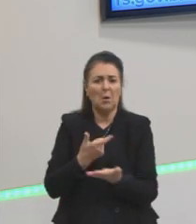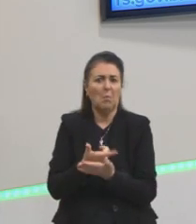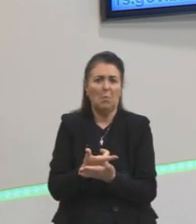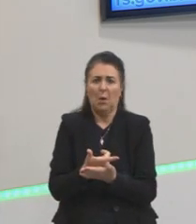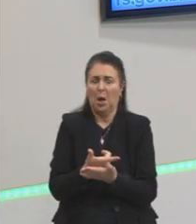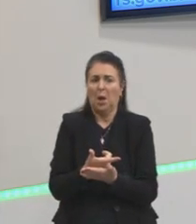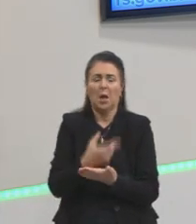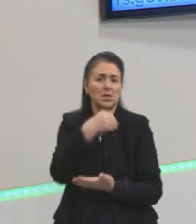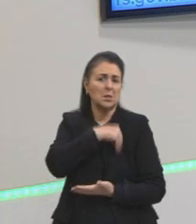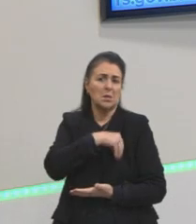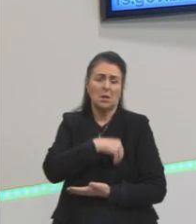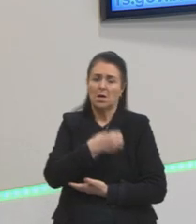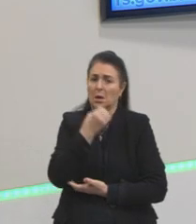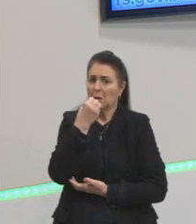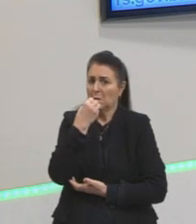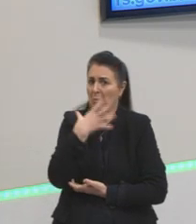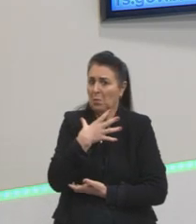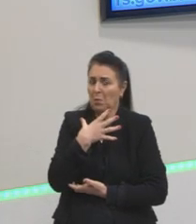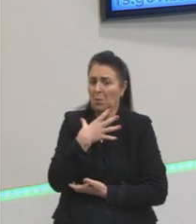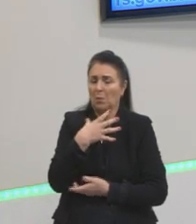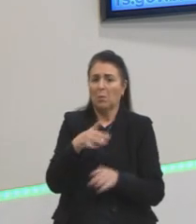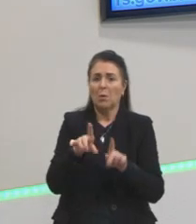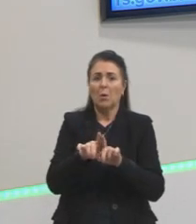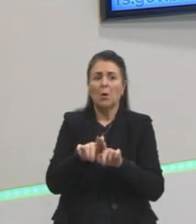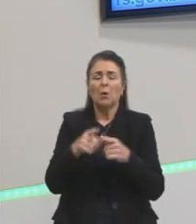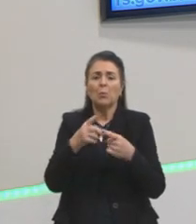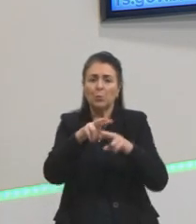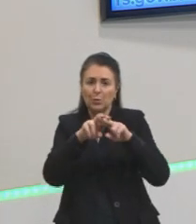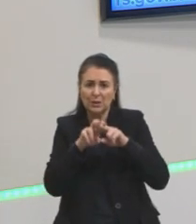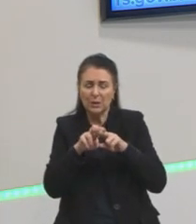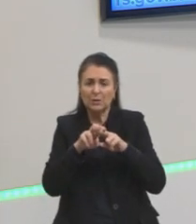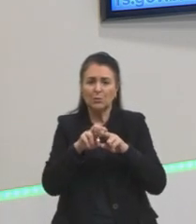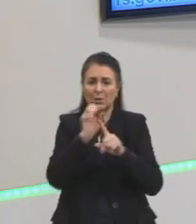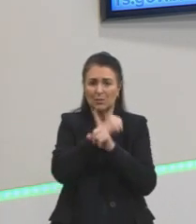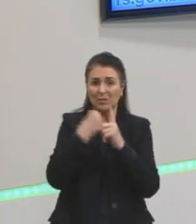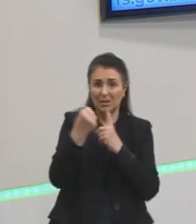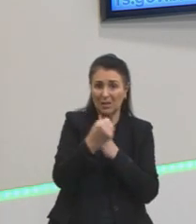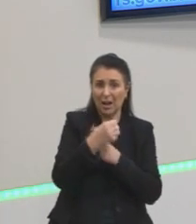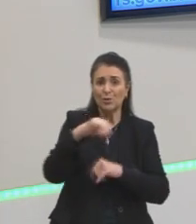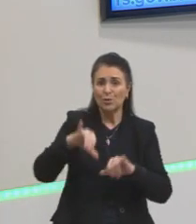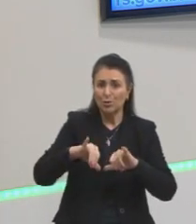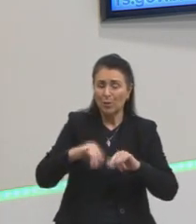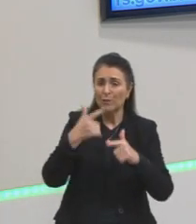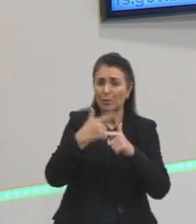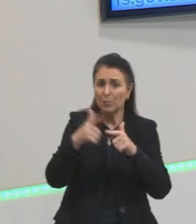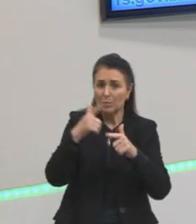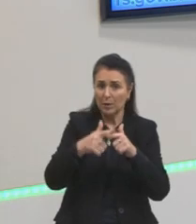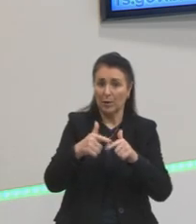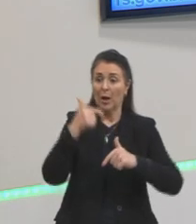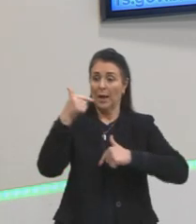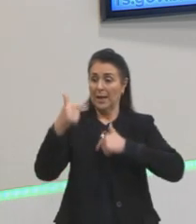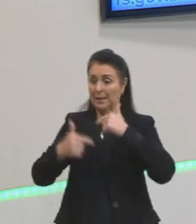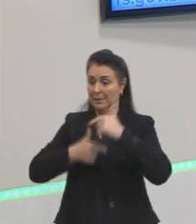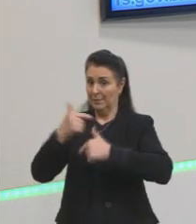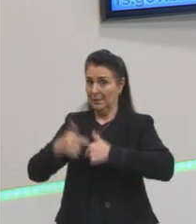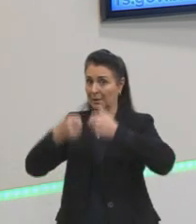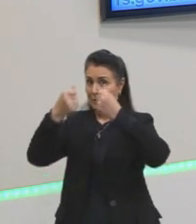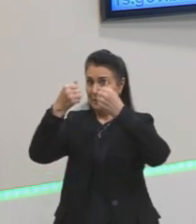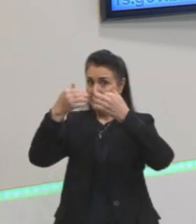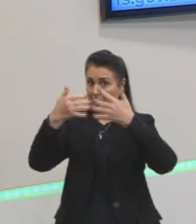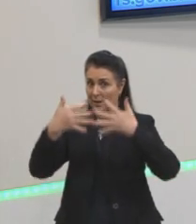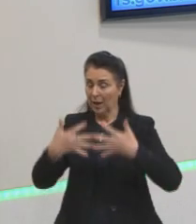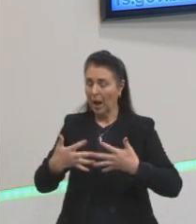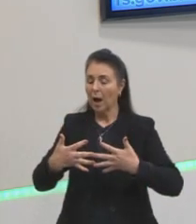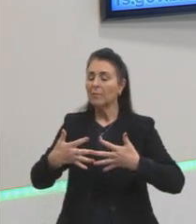a problema da doença social está na estrutura e não no trabalho O trabalho producai ele é um